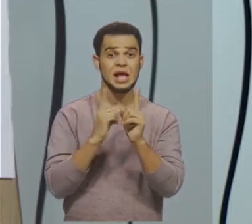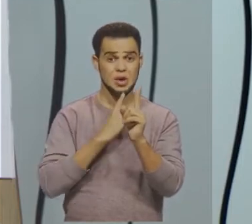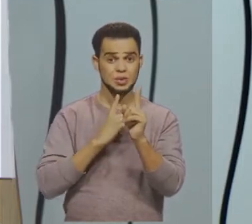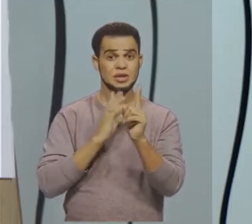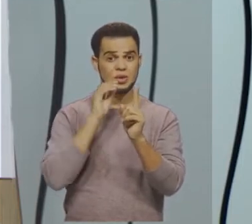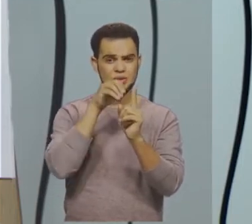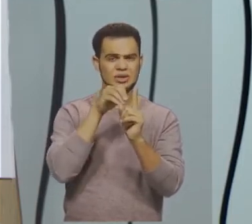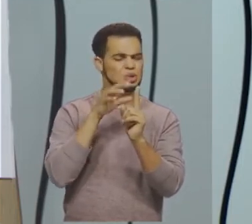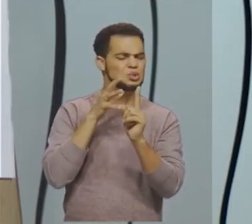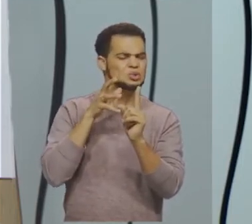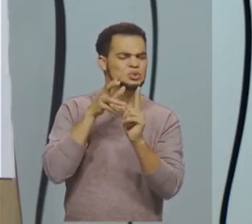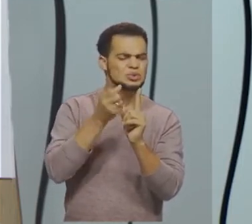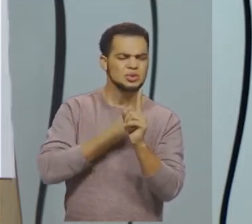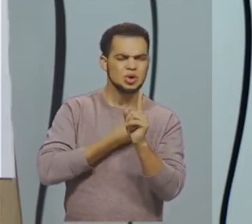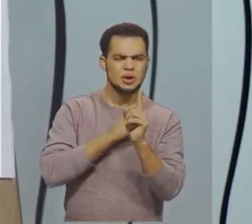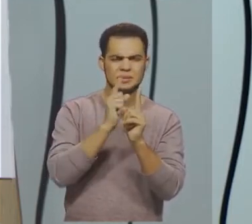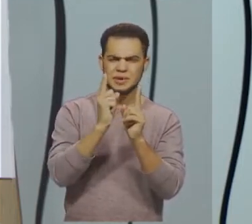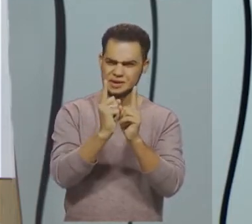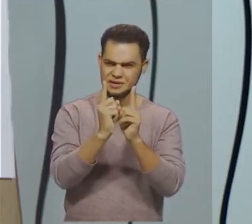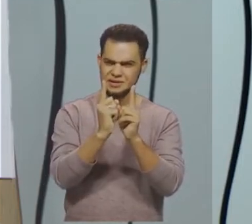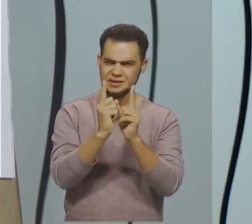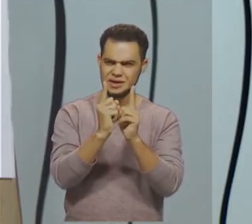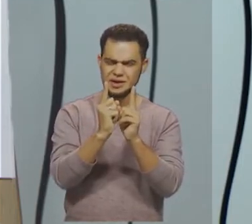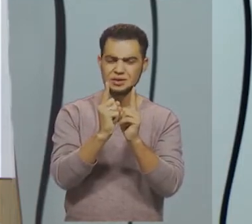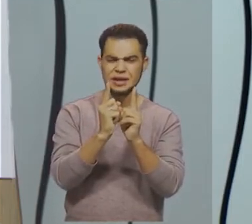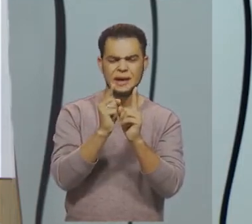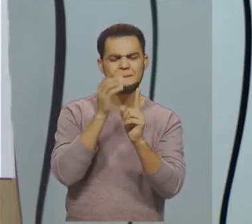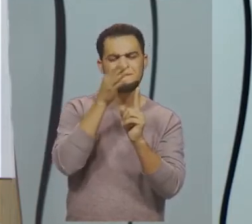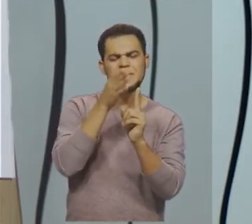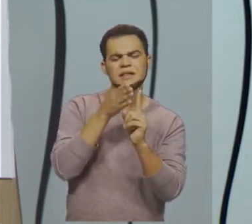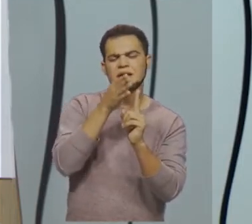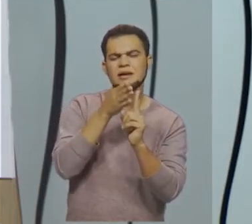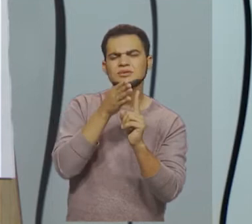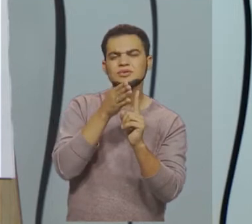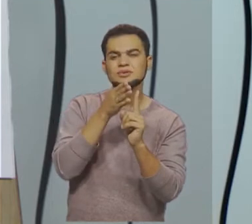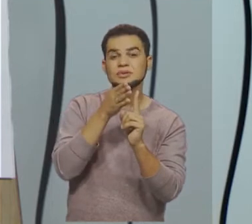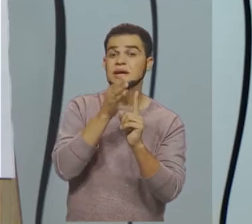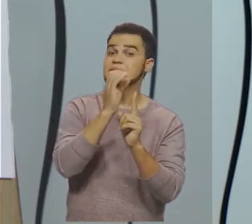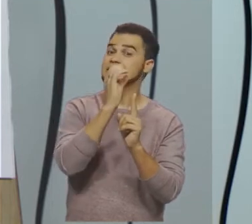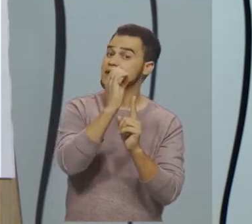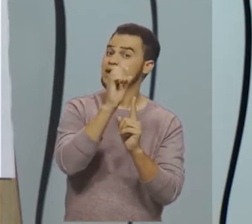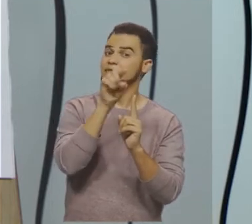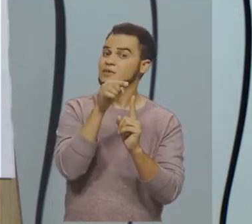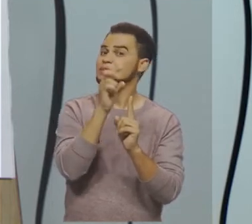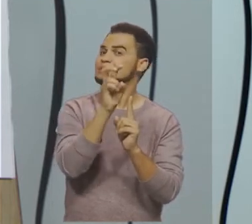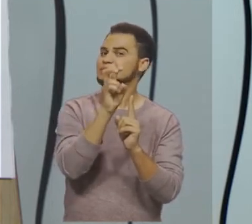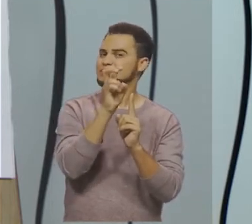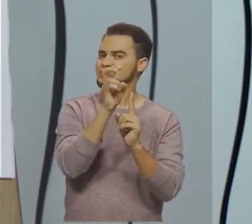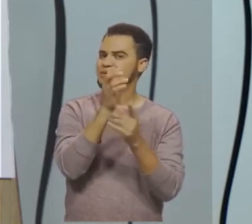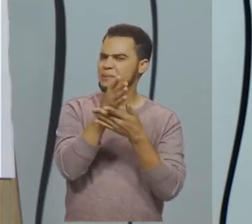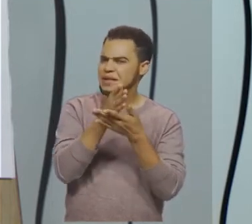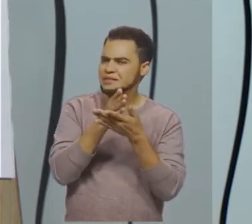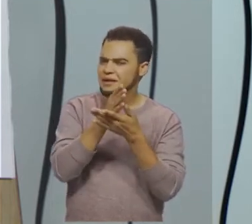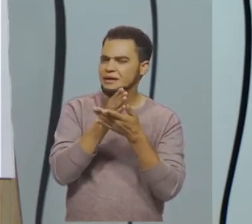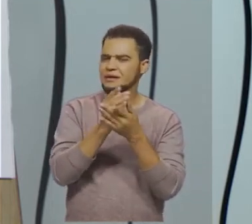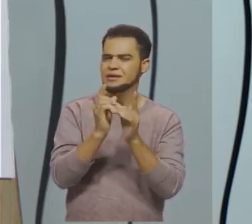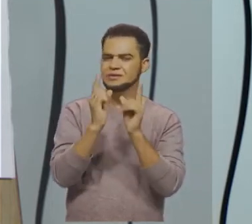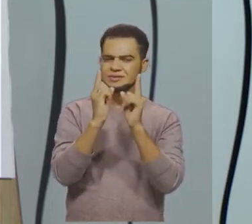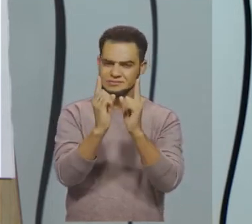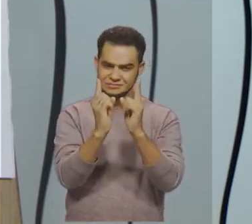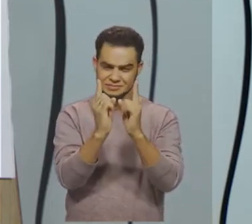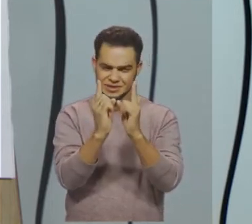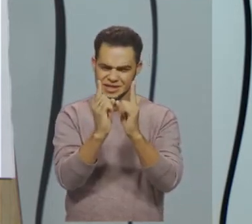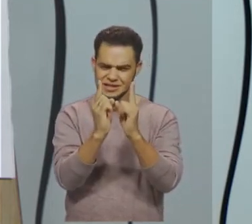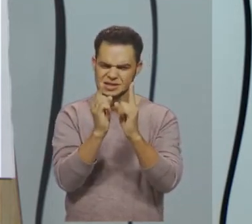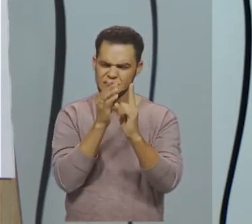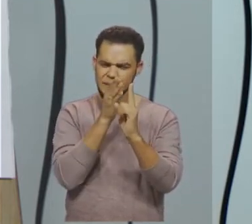reais. Então, por exemplo, a metade disso aqui seria 0,5. E